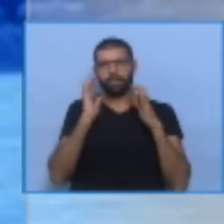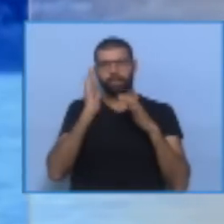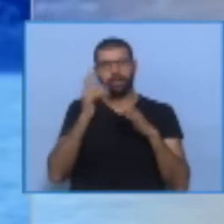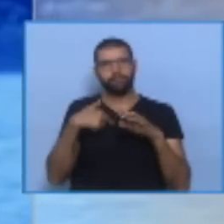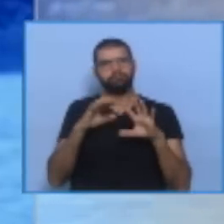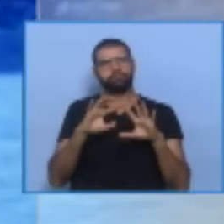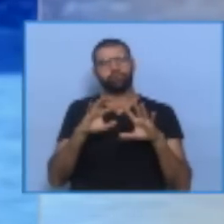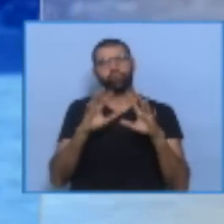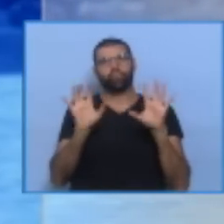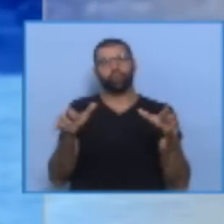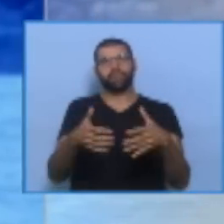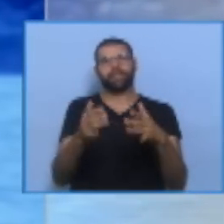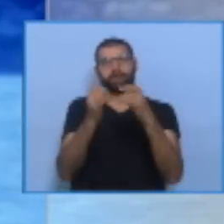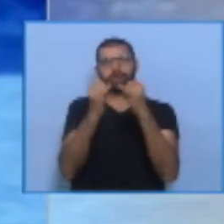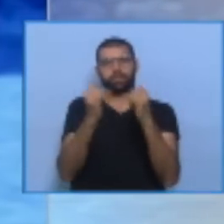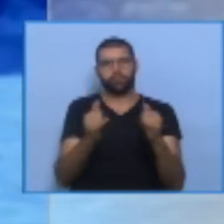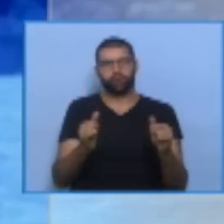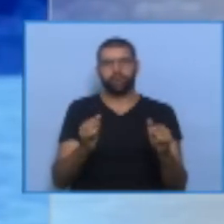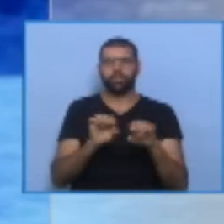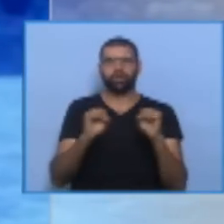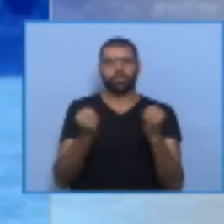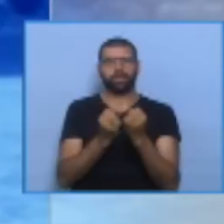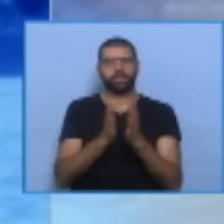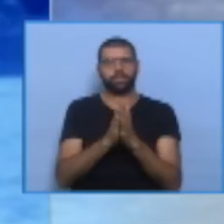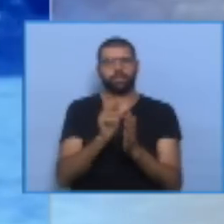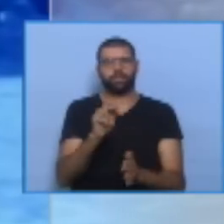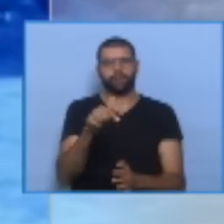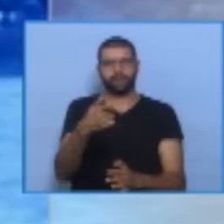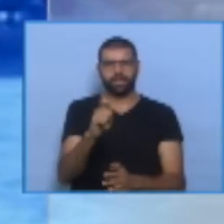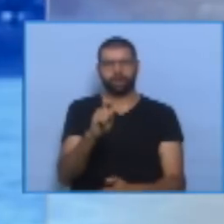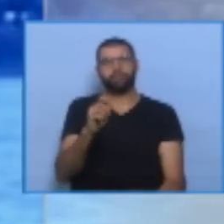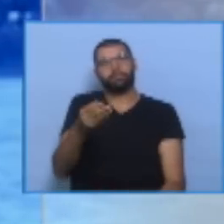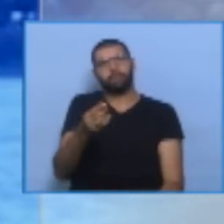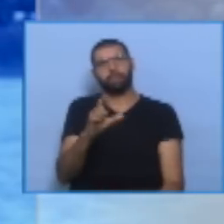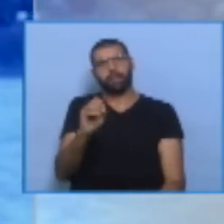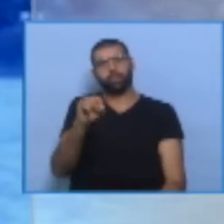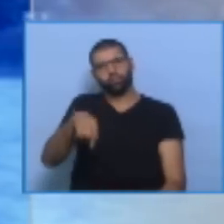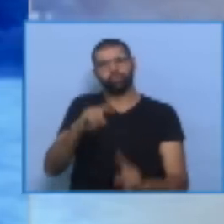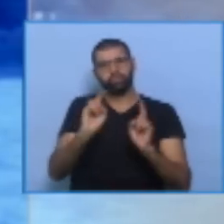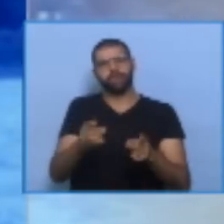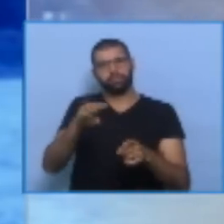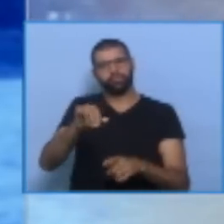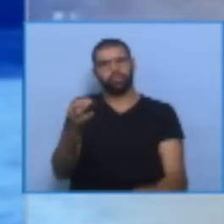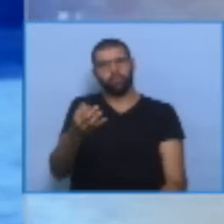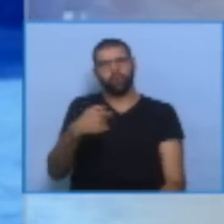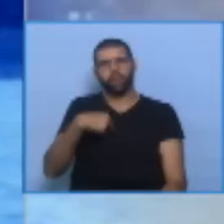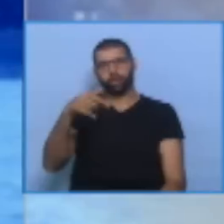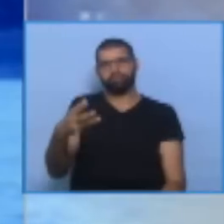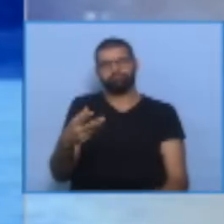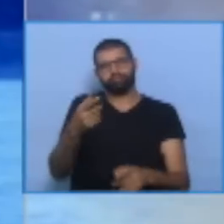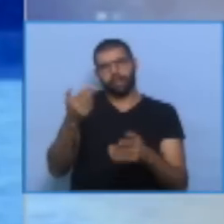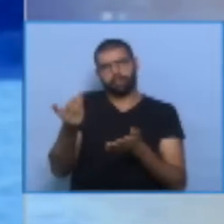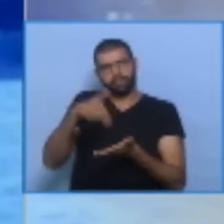Conselho Geral Internacional da Sociedade de São Vicente de Paulo, que hoje se inicia no Porto. Temos connosco a presidente